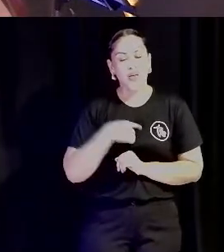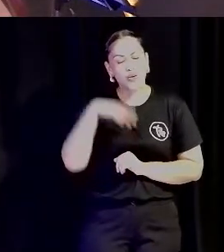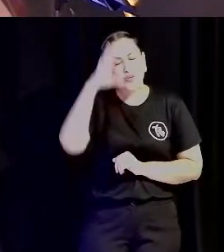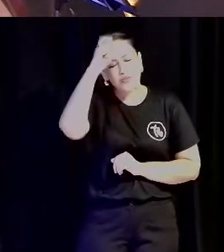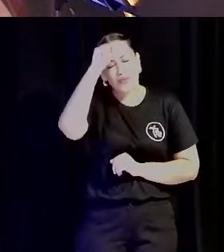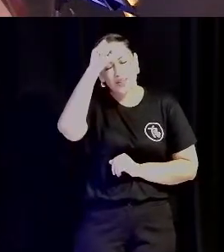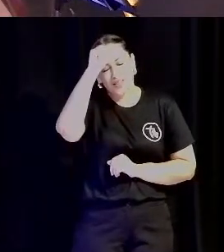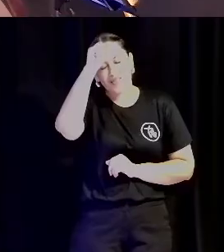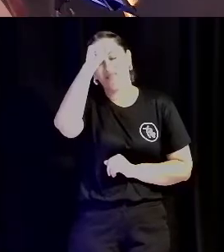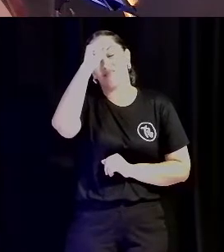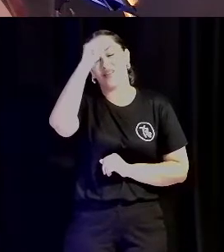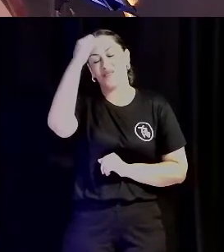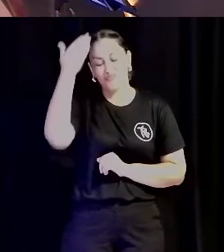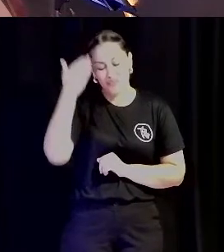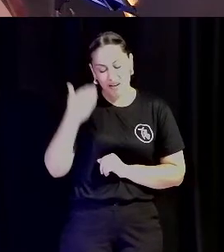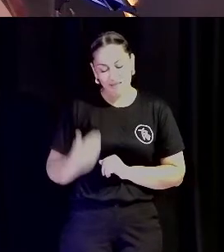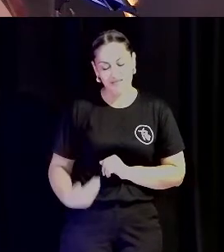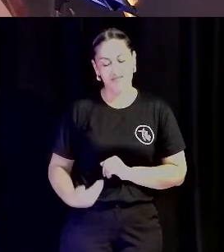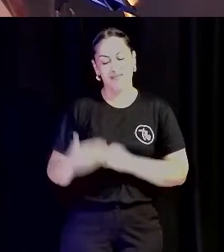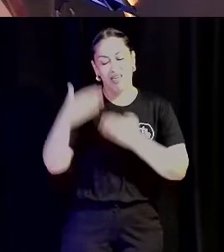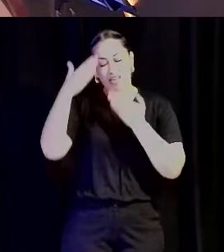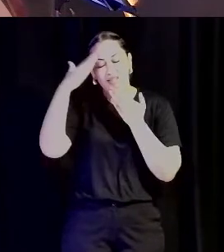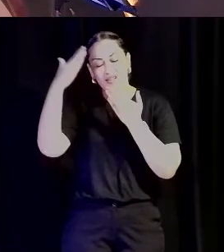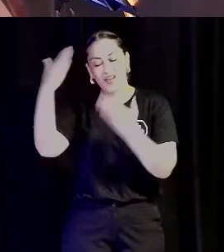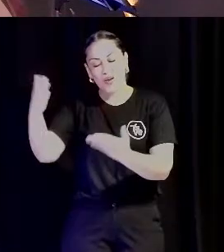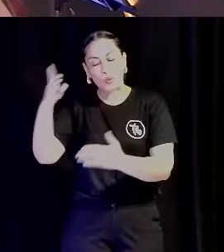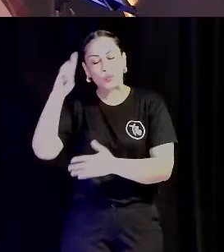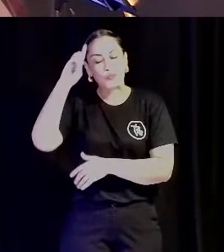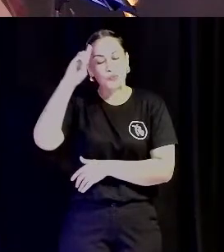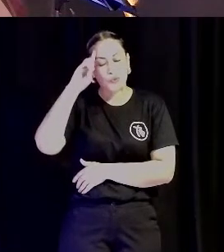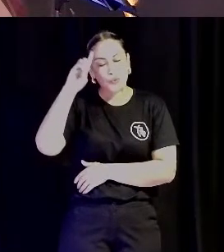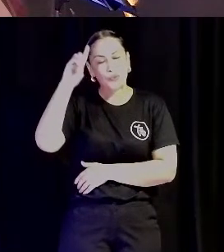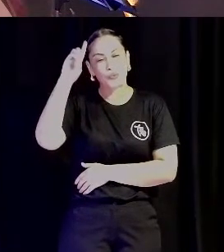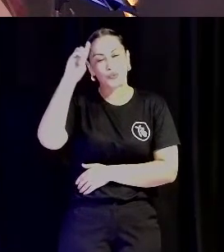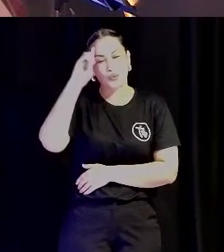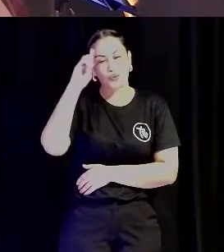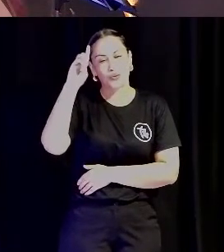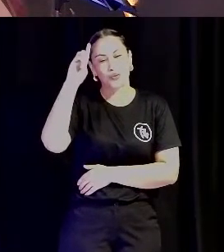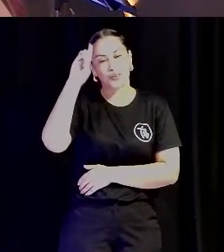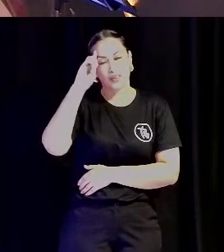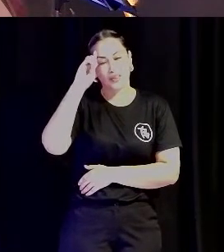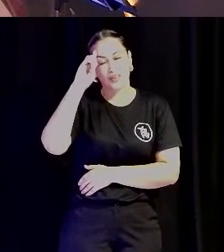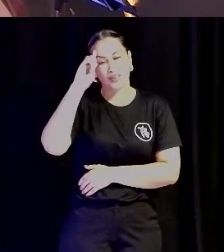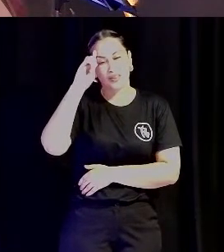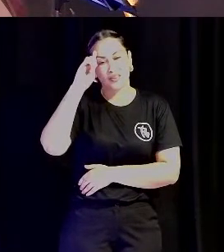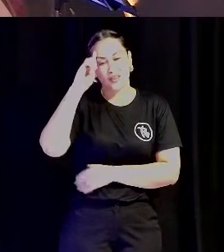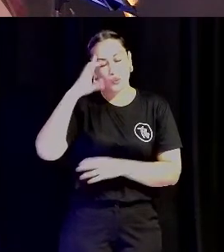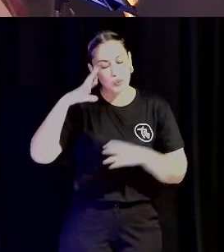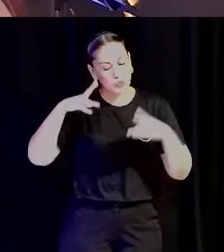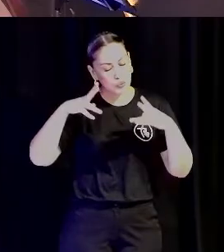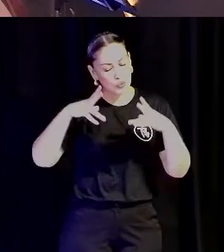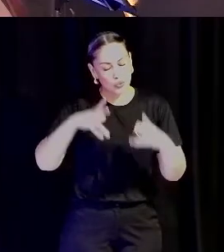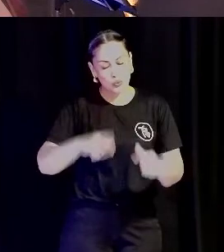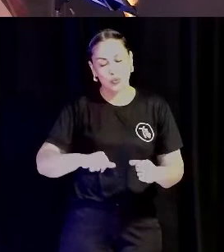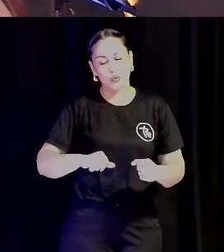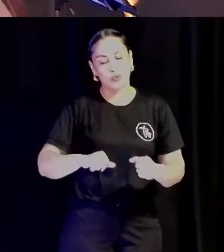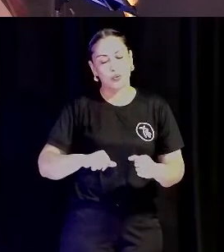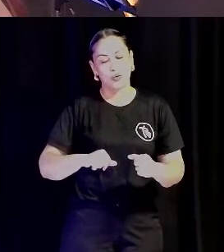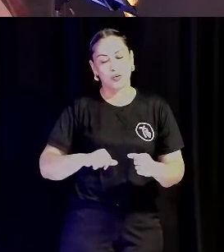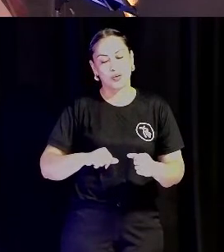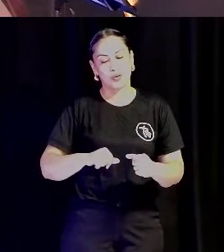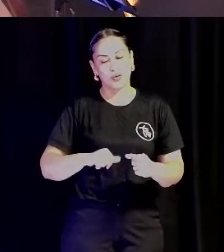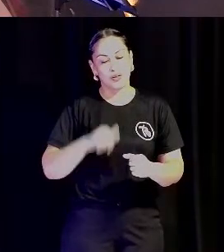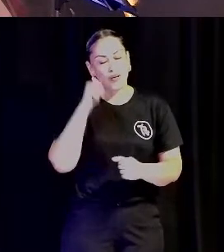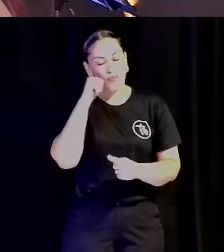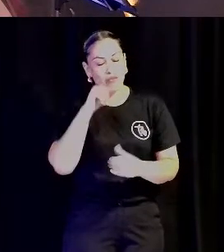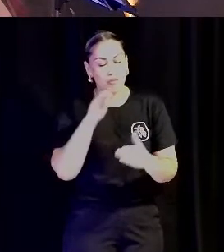grato todos os dias, em cada gesto da minha esposa, da minha filha, do meu